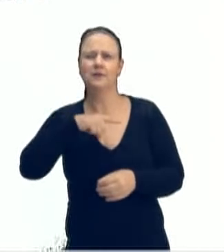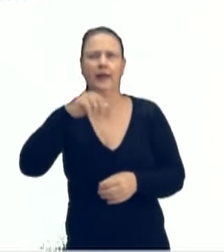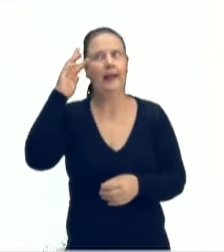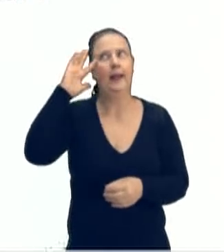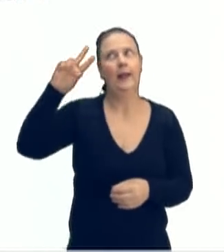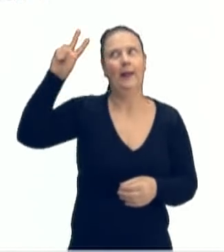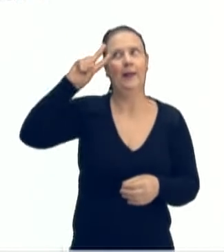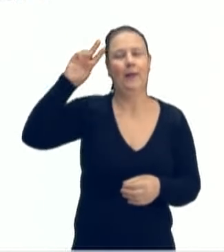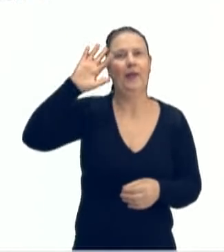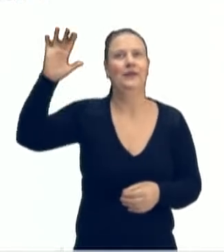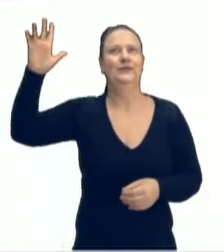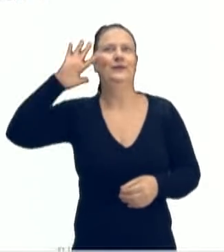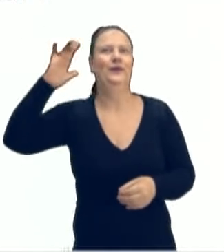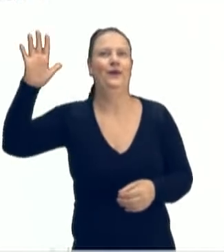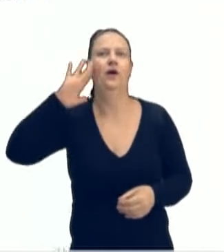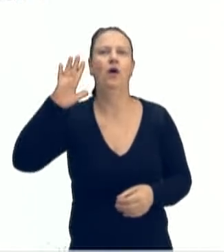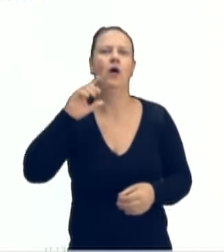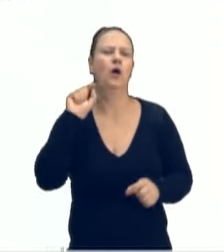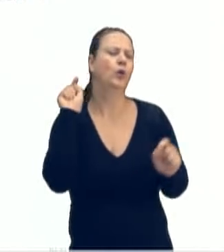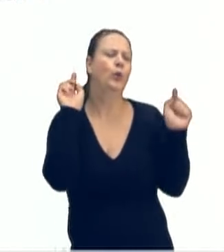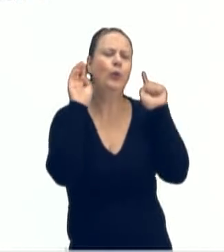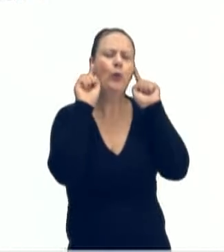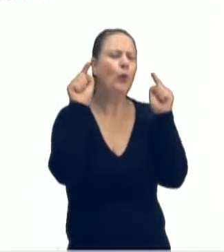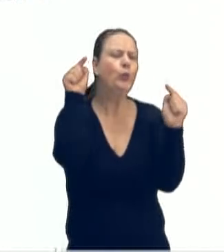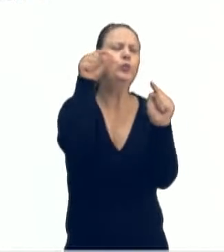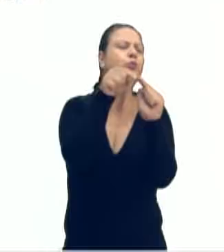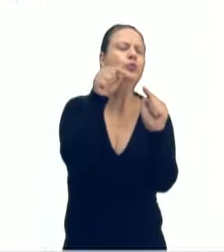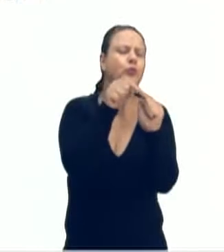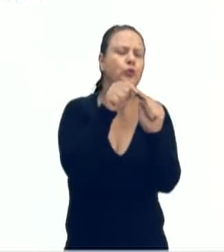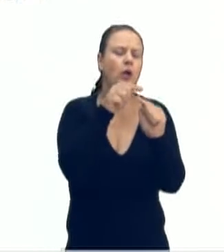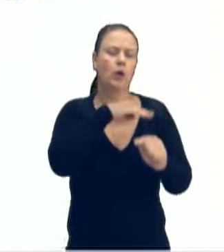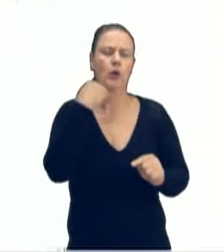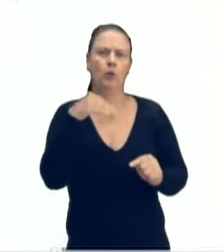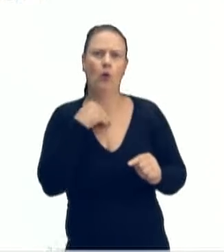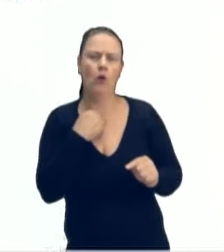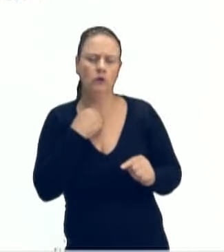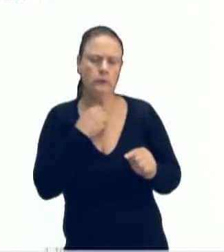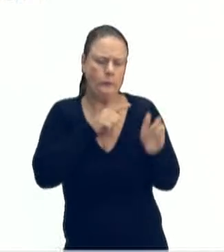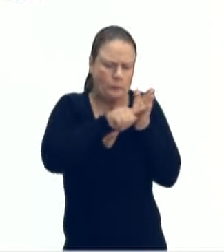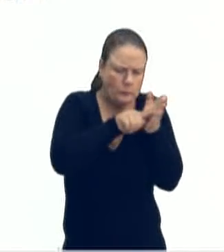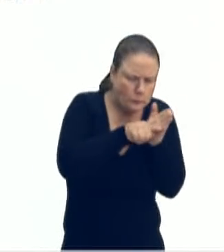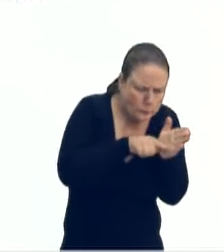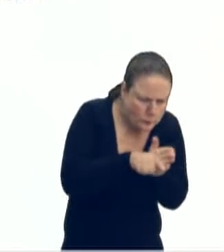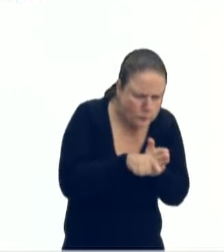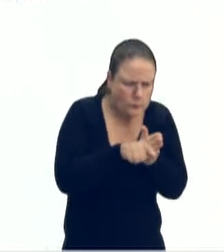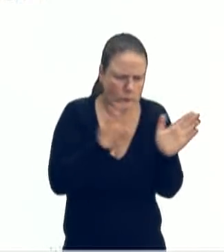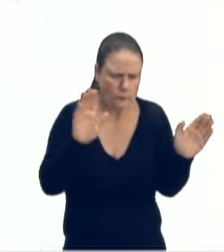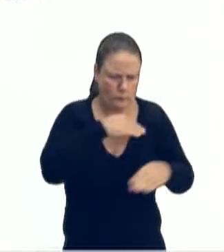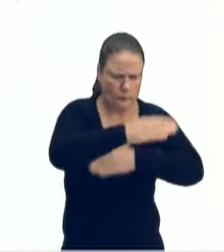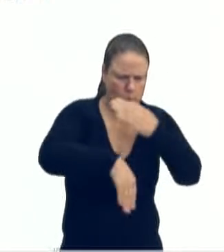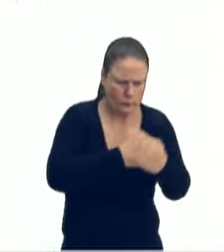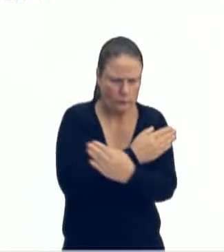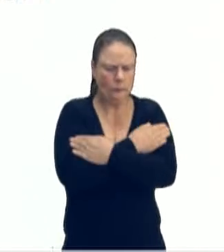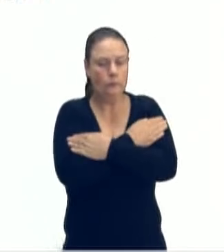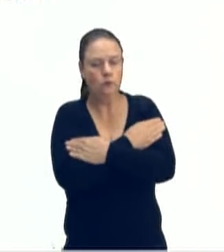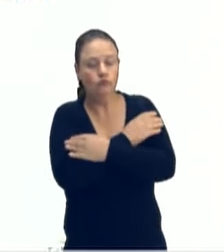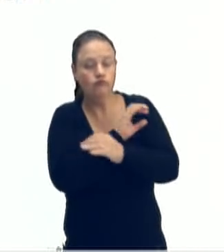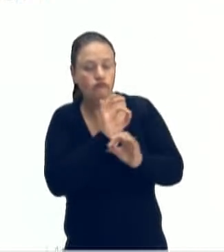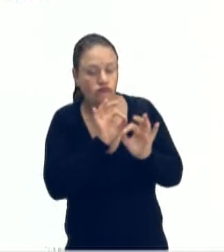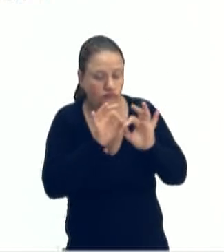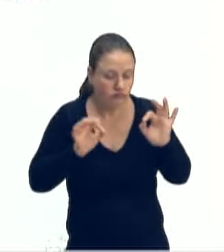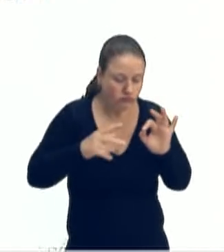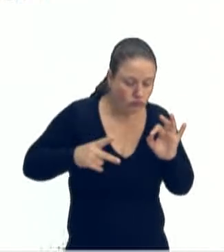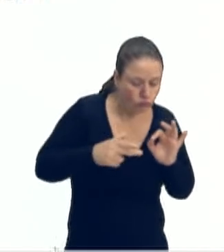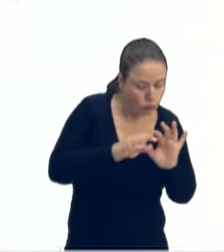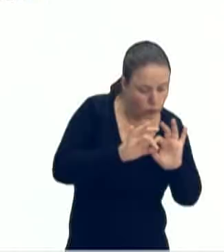em torno da morte dele. Né? A múmia dele foi exumada, foi pesquisada, analisada, foi encontrada uma espécie de